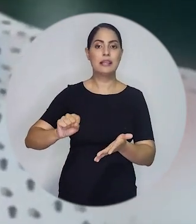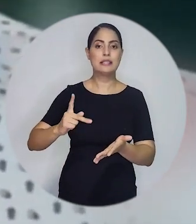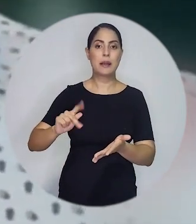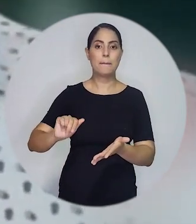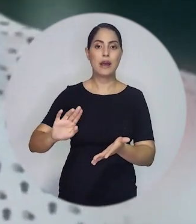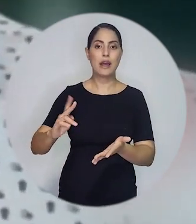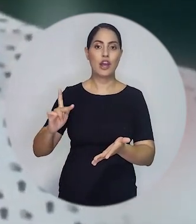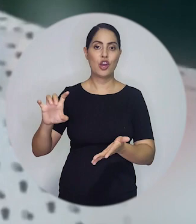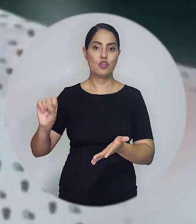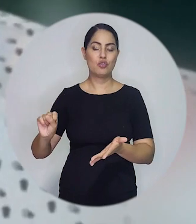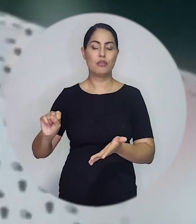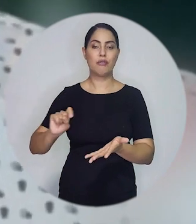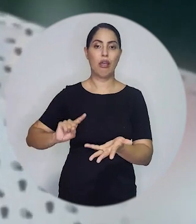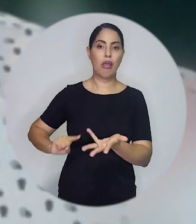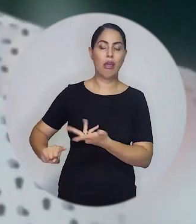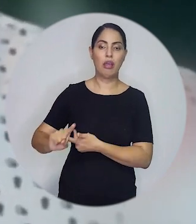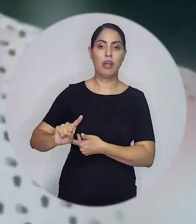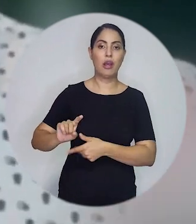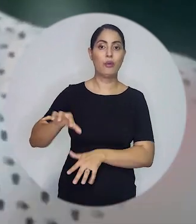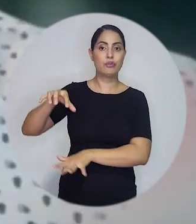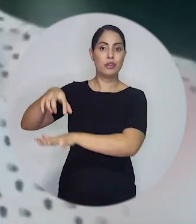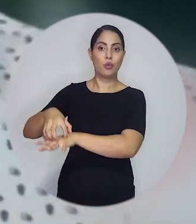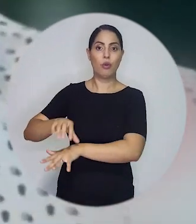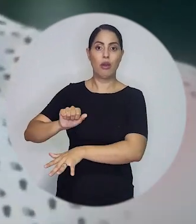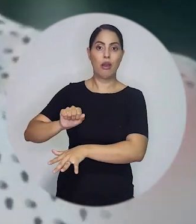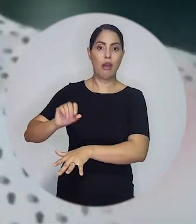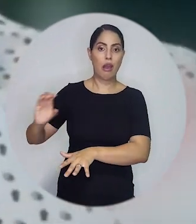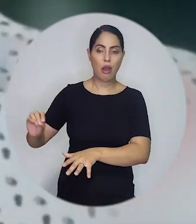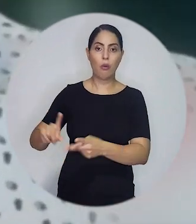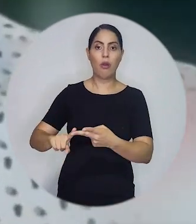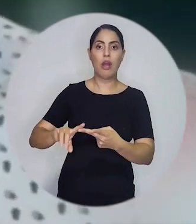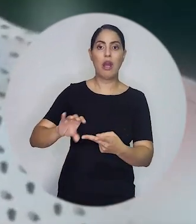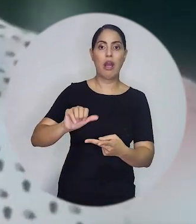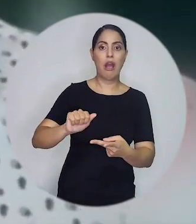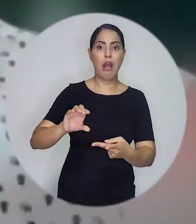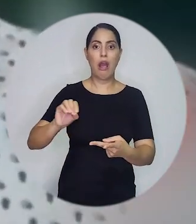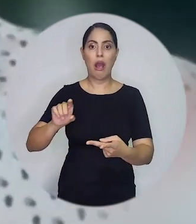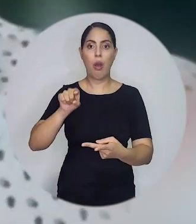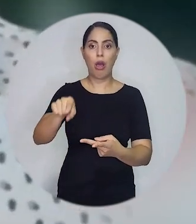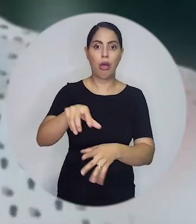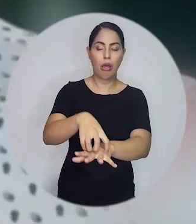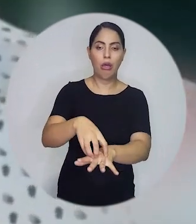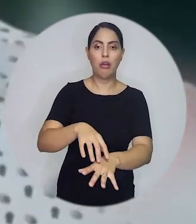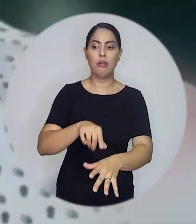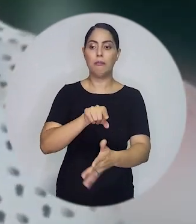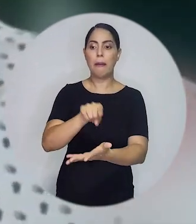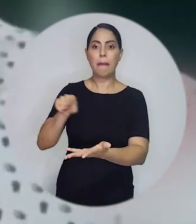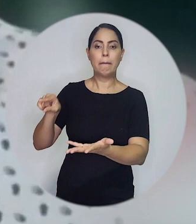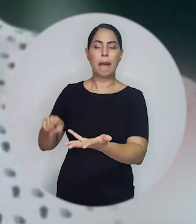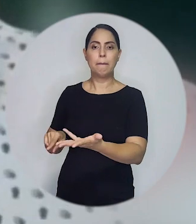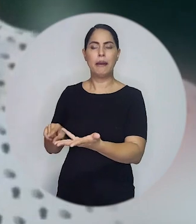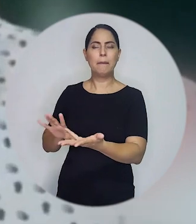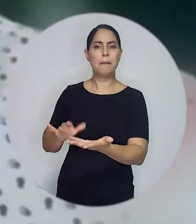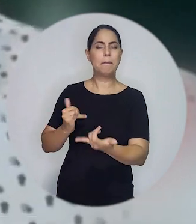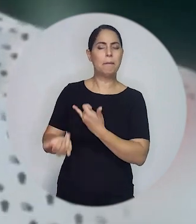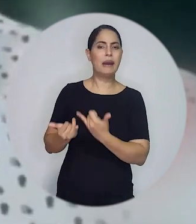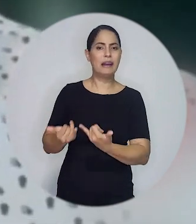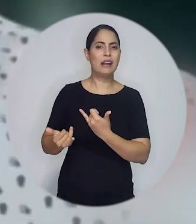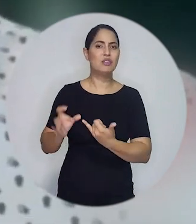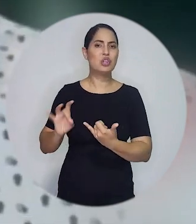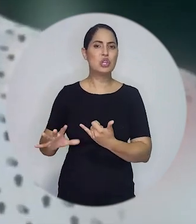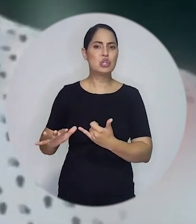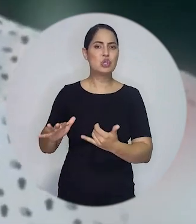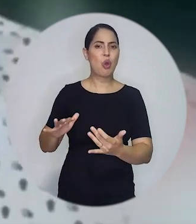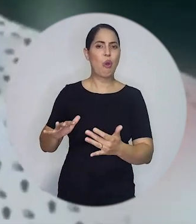despachos que é ao setor tal, ao setor este, ao setor aquele,